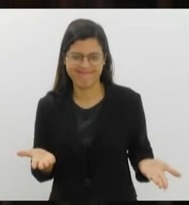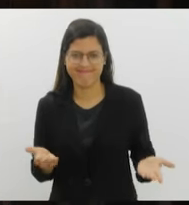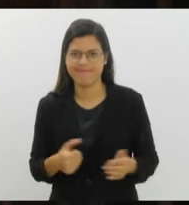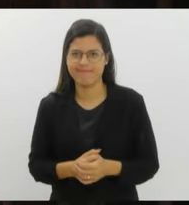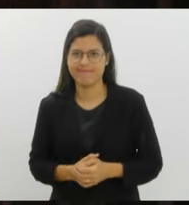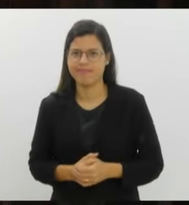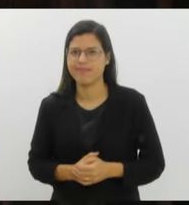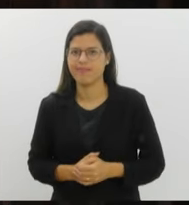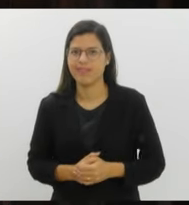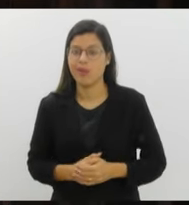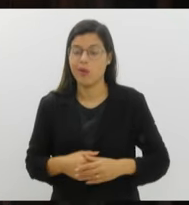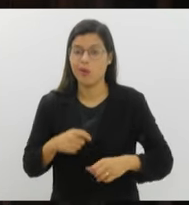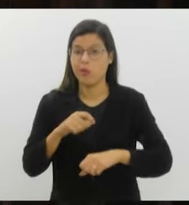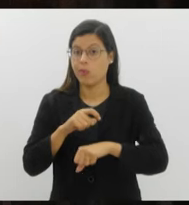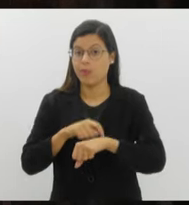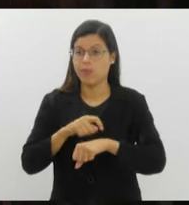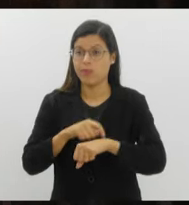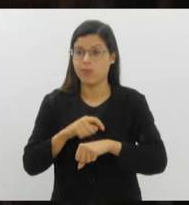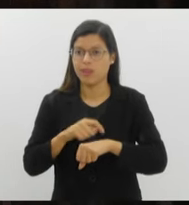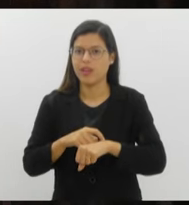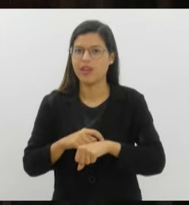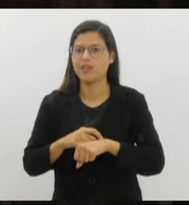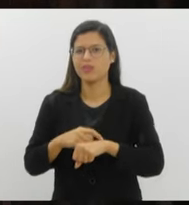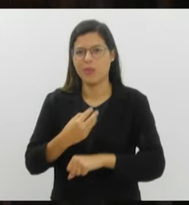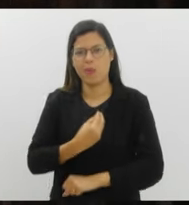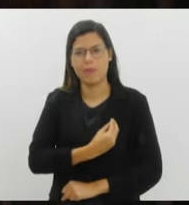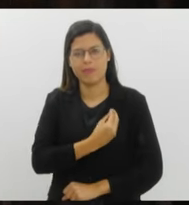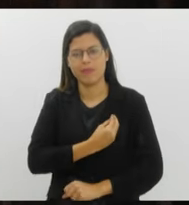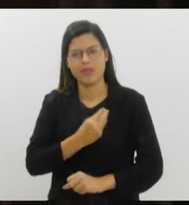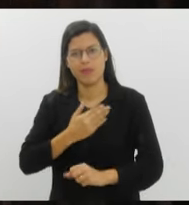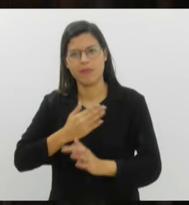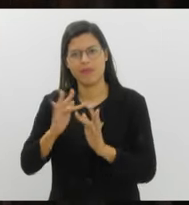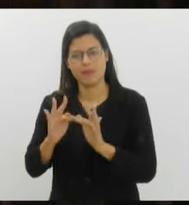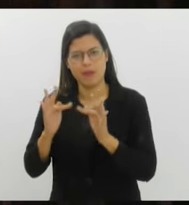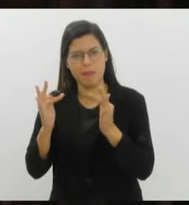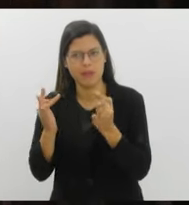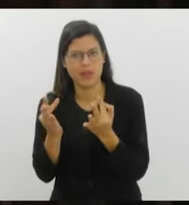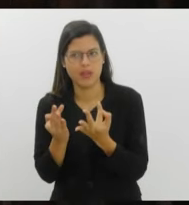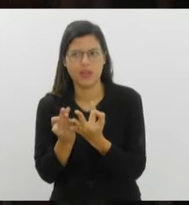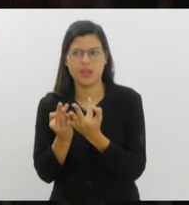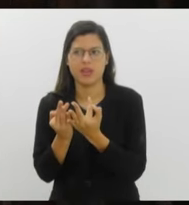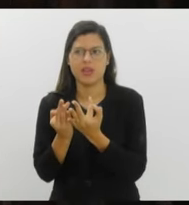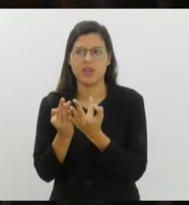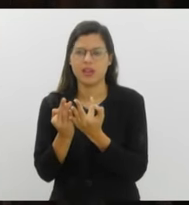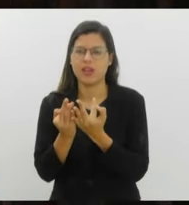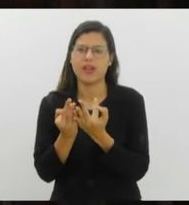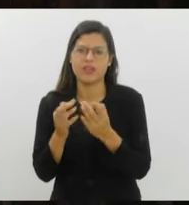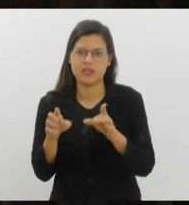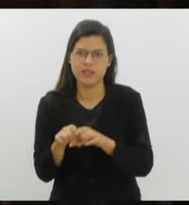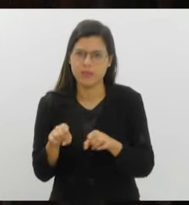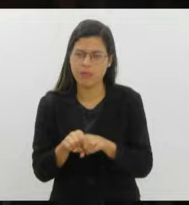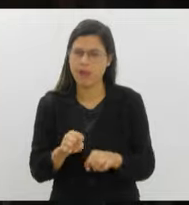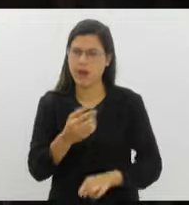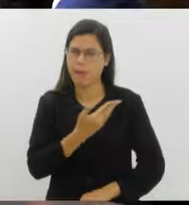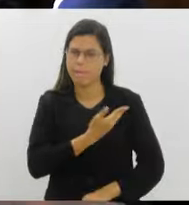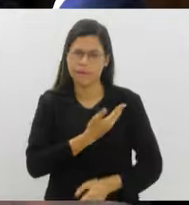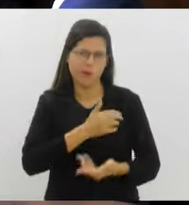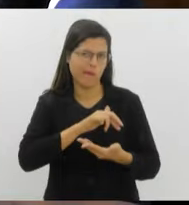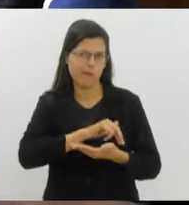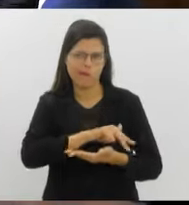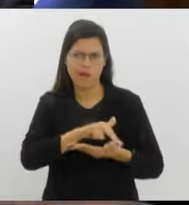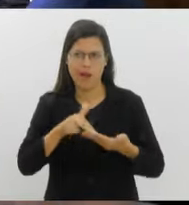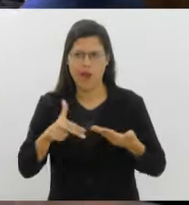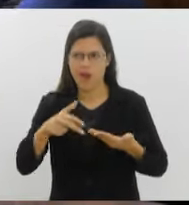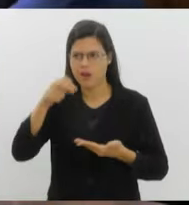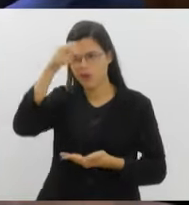Um momento como esse, com a presença da minha família, com a presença de muitos amigos, registro aqui a presença do